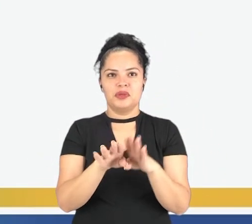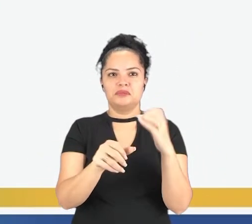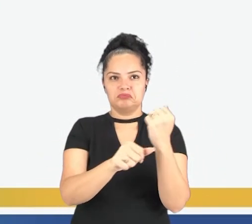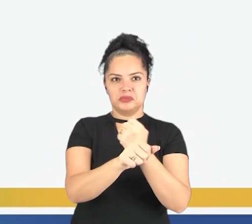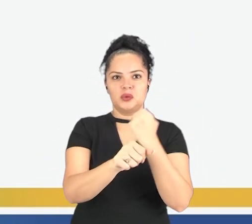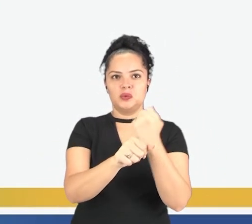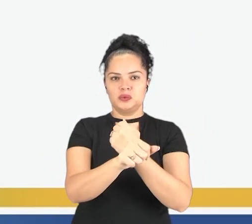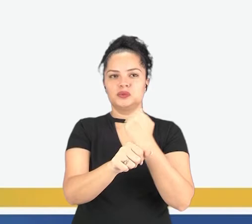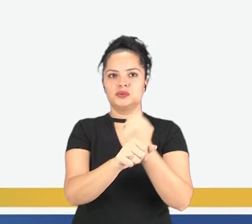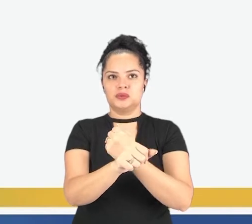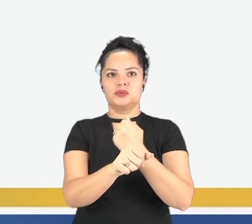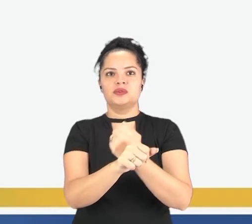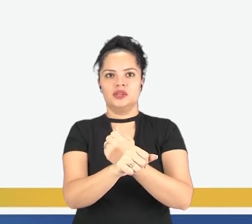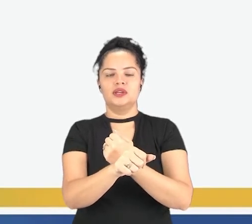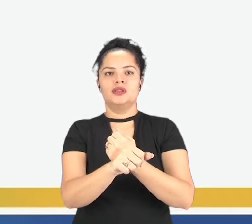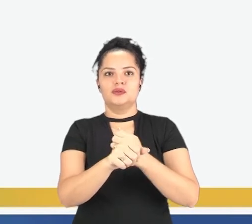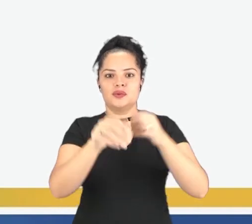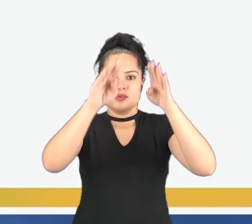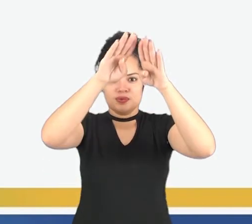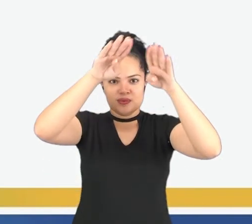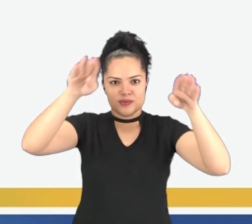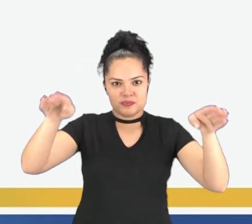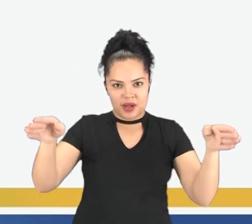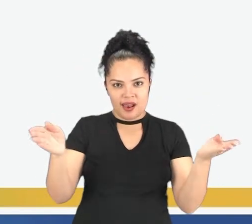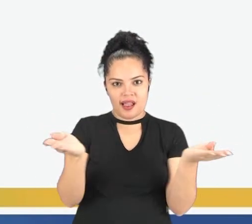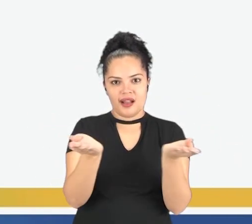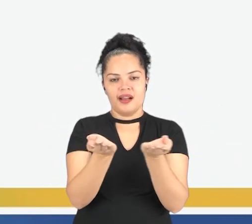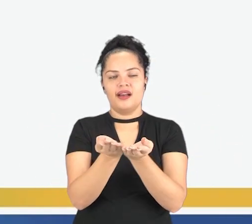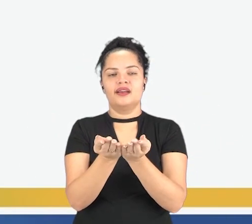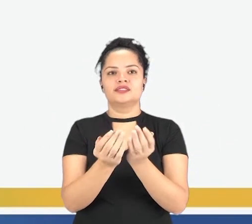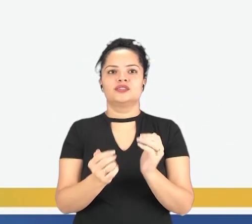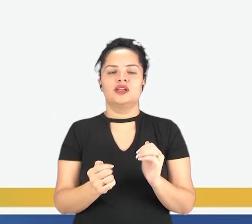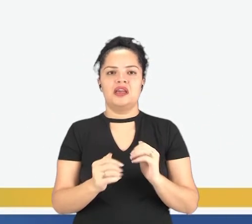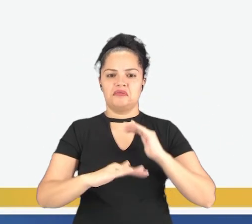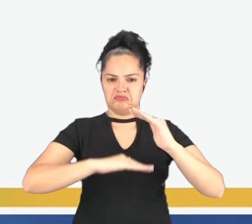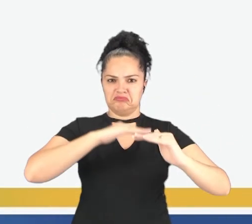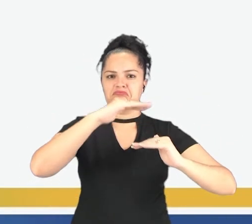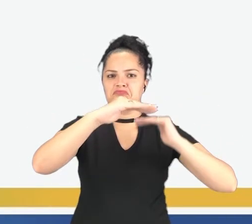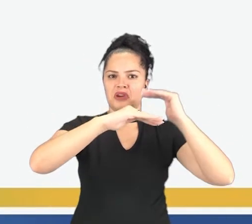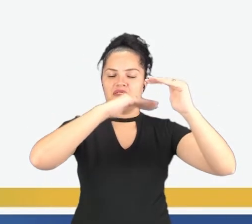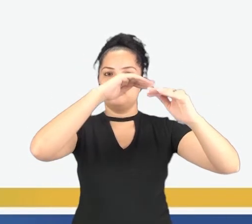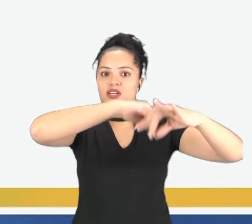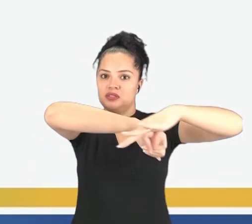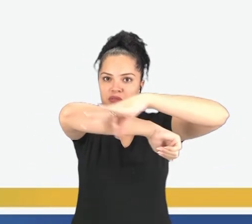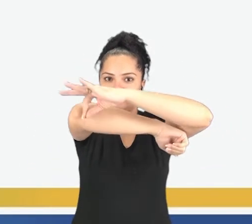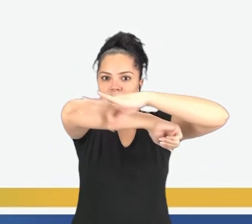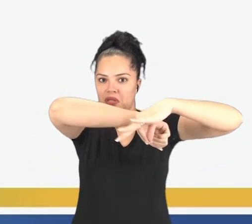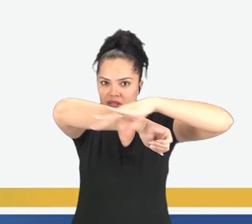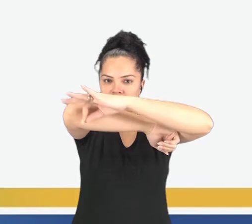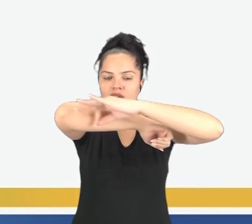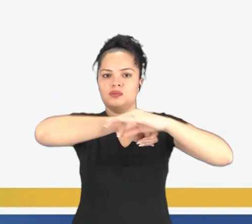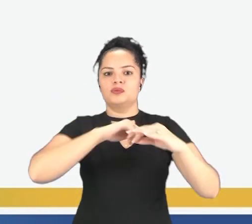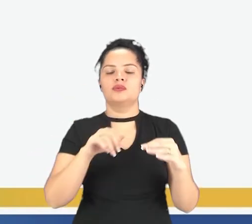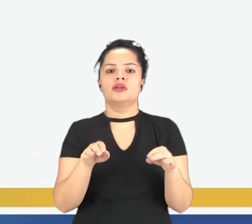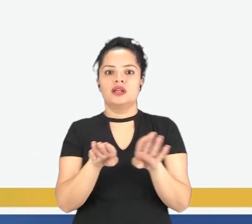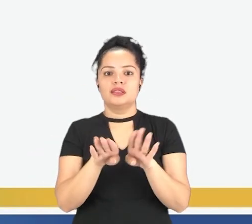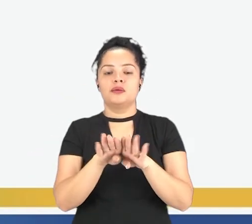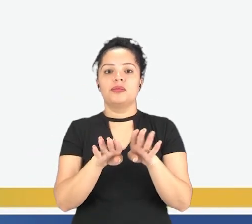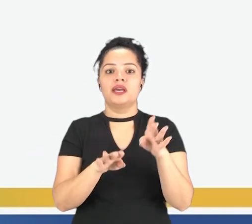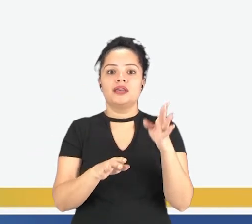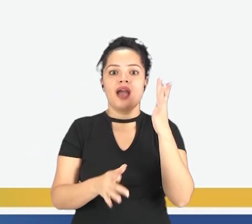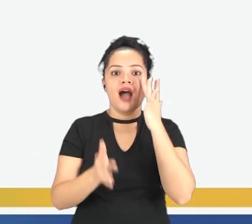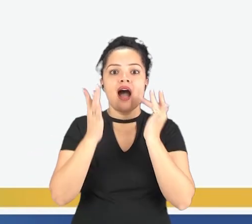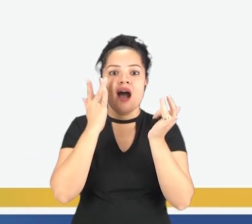que pode ser visitada por qualquer pessoa, né? Demonstrando um grande avanço na arquitetura. Também o artesanato, né, se